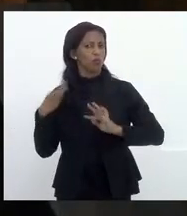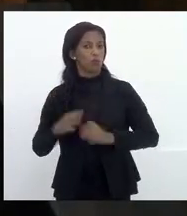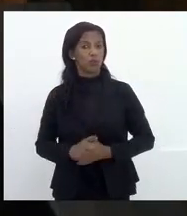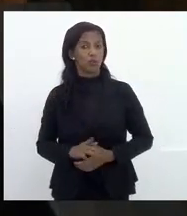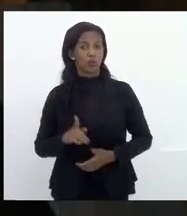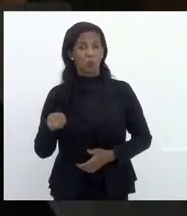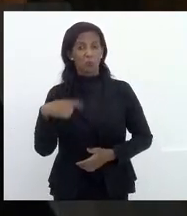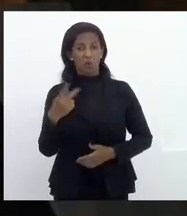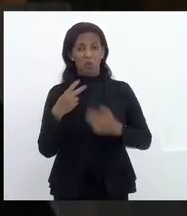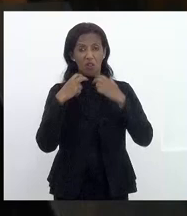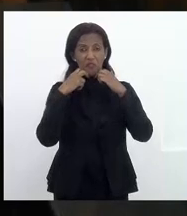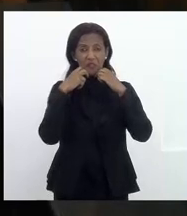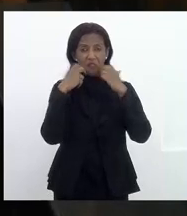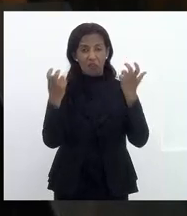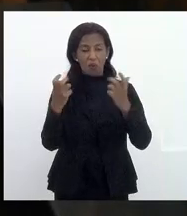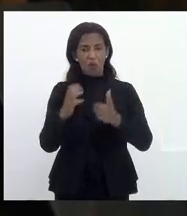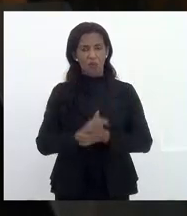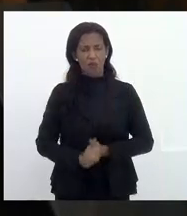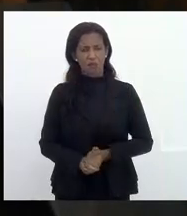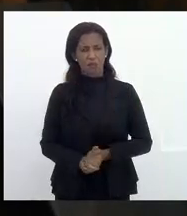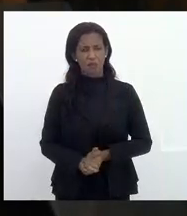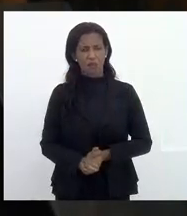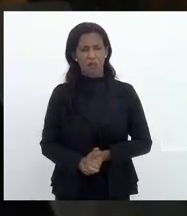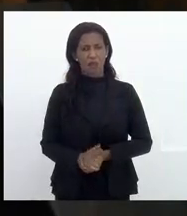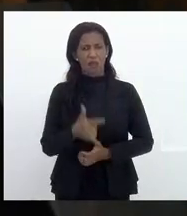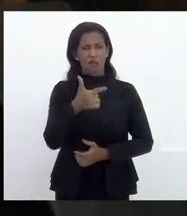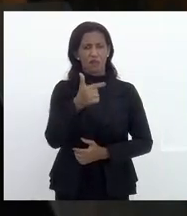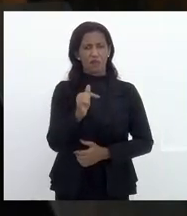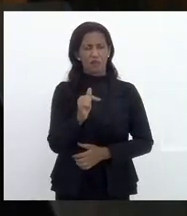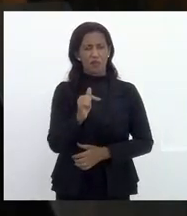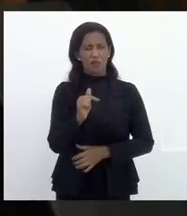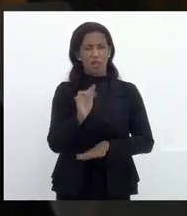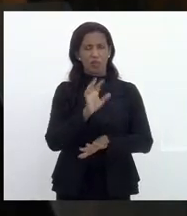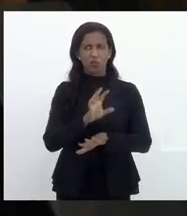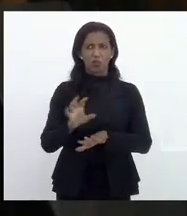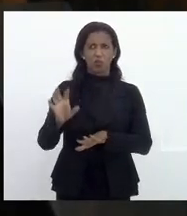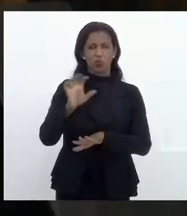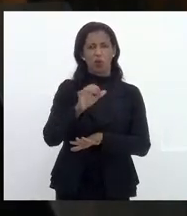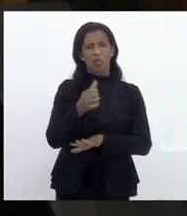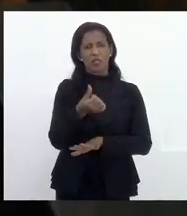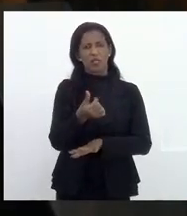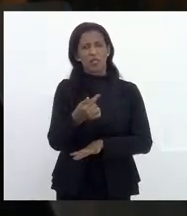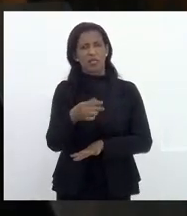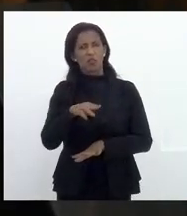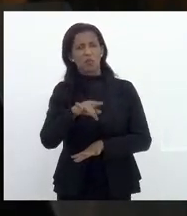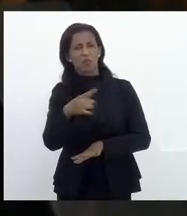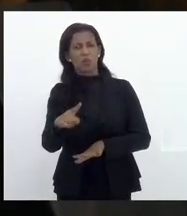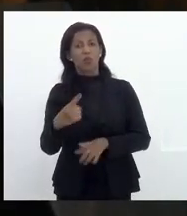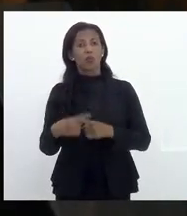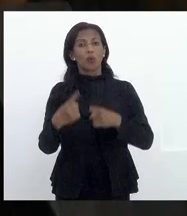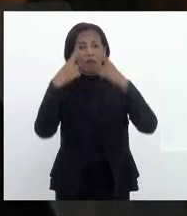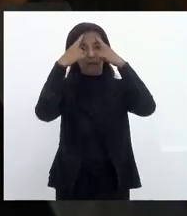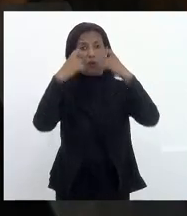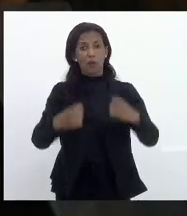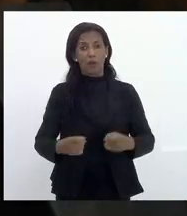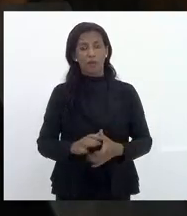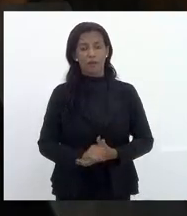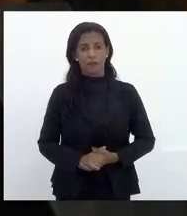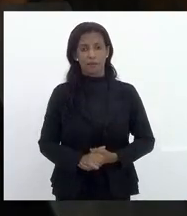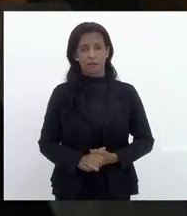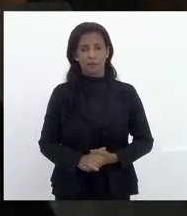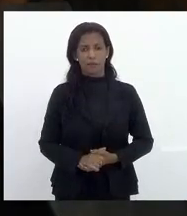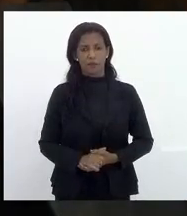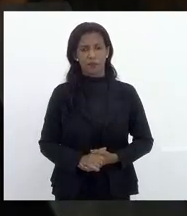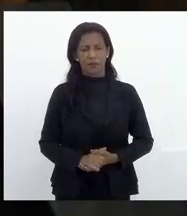e Norte vergonhosamente se for contar com a Federação 27 Estado movimentando tão de 6 a 7 milhões porque violência nós